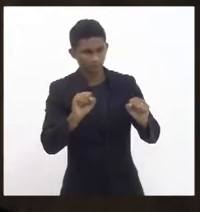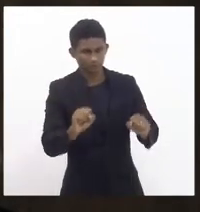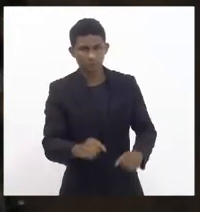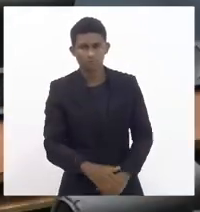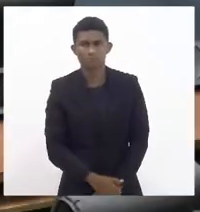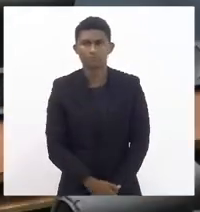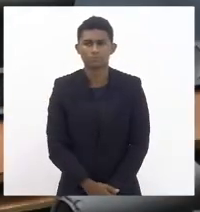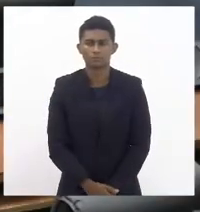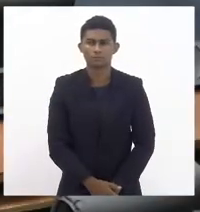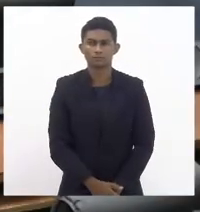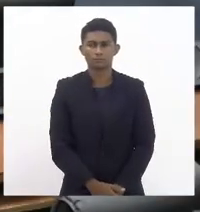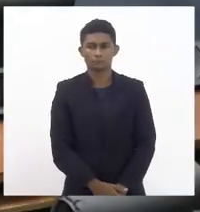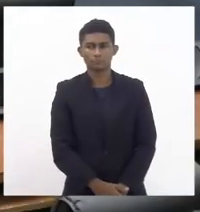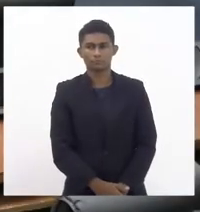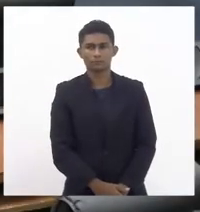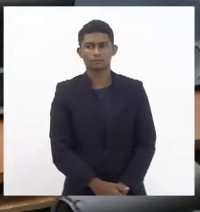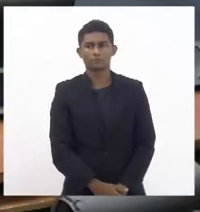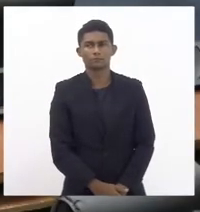e